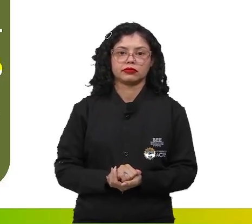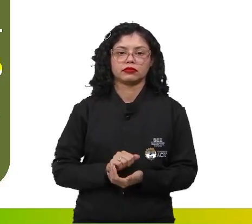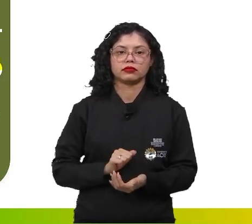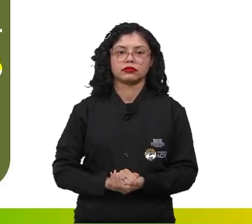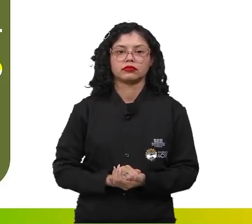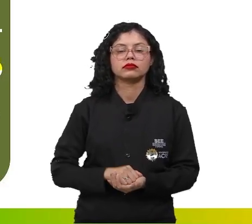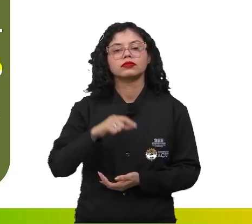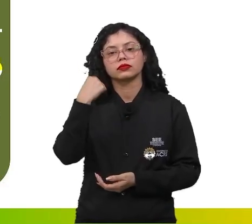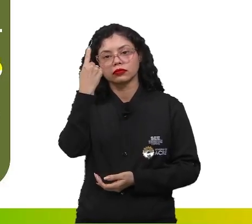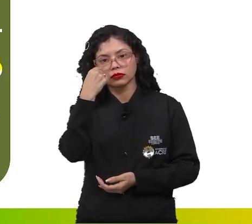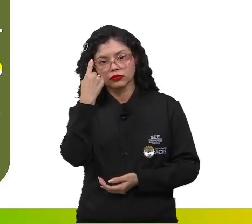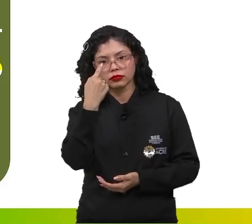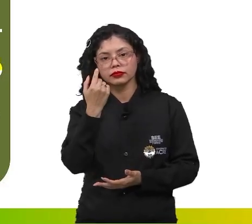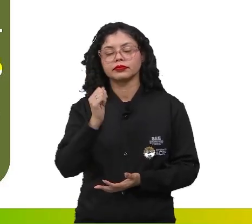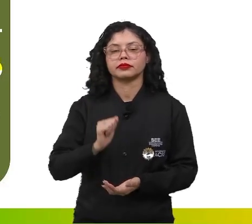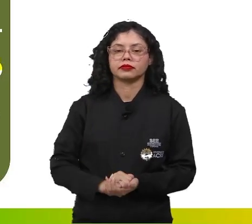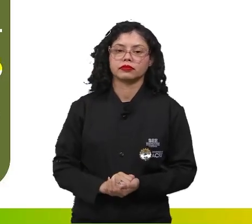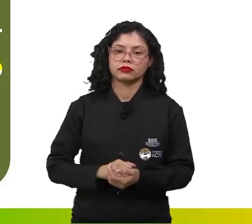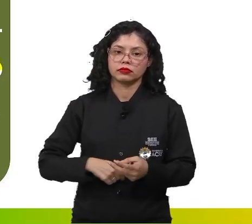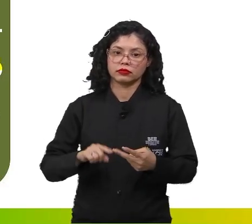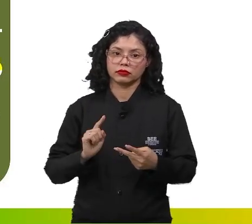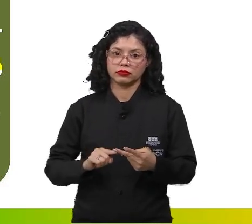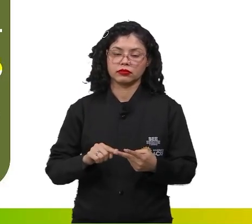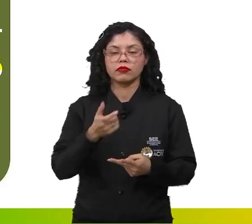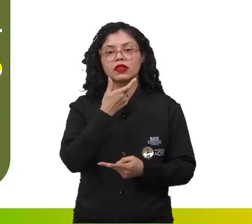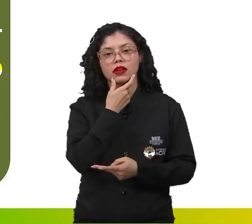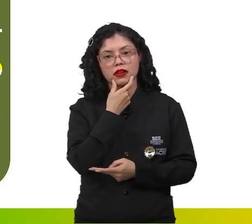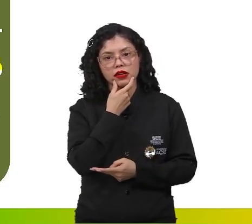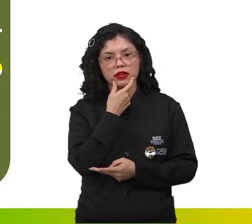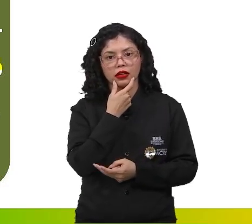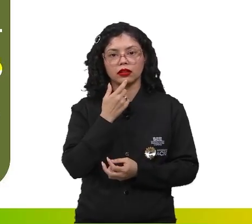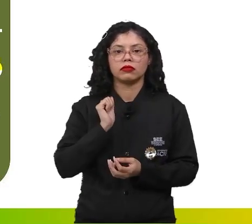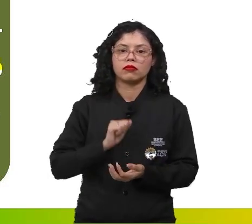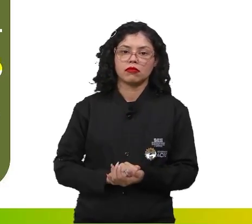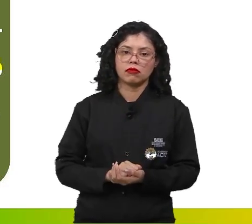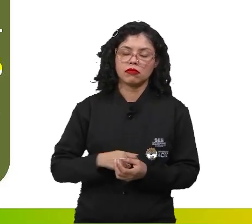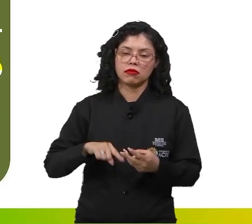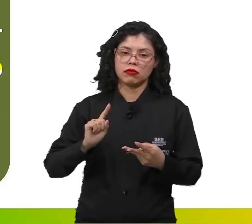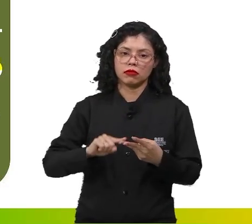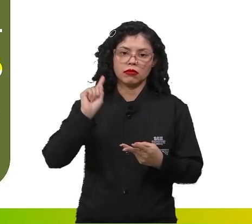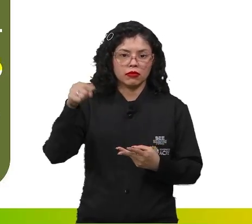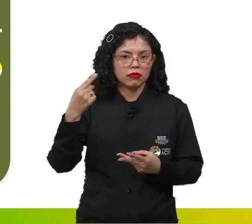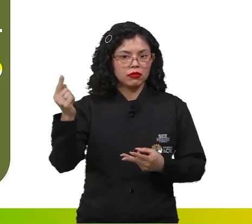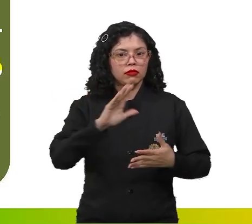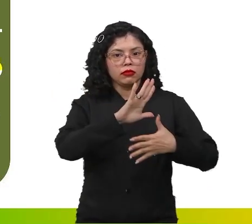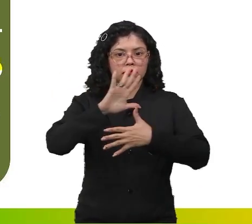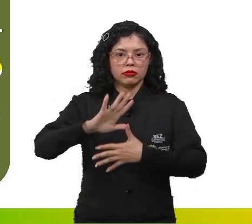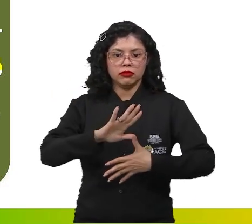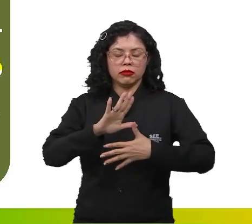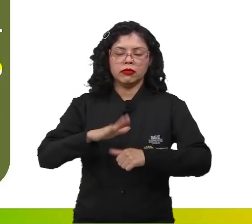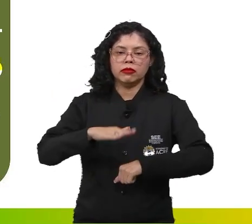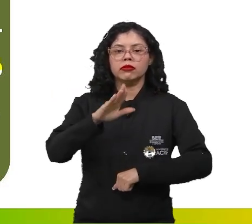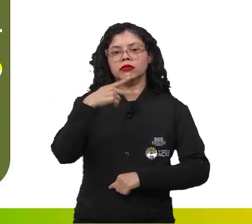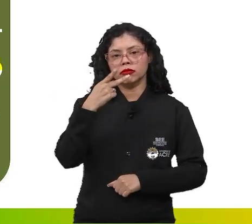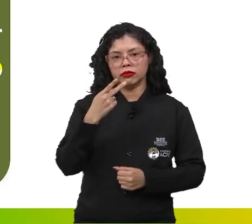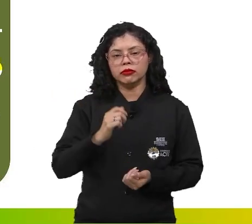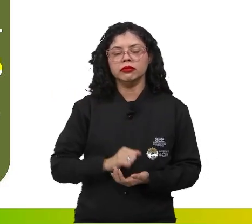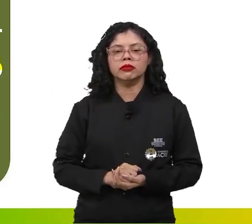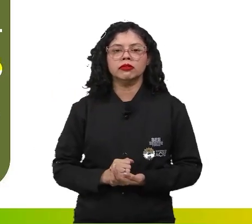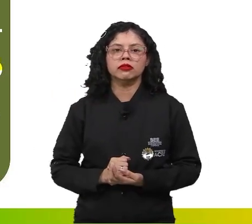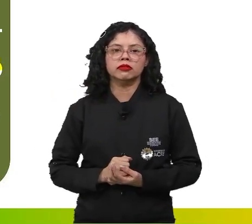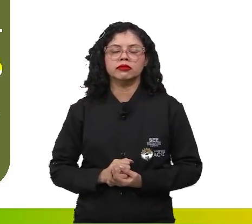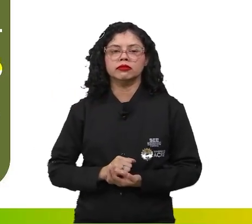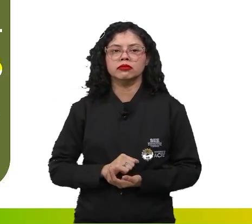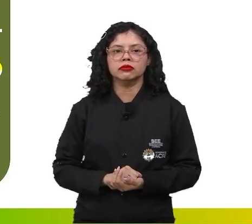América espanhola, seja a América inglesa e seja aquela América que nos diz mais respeito, a